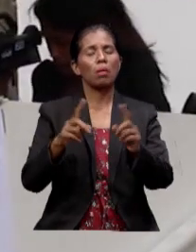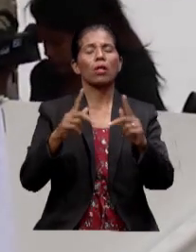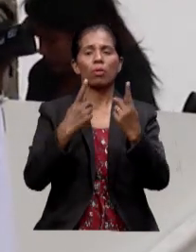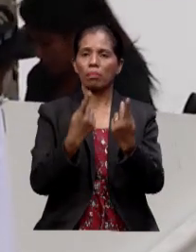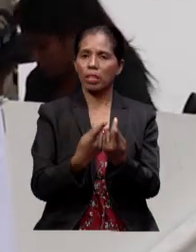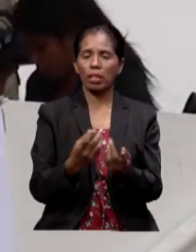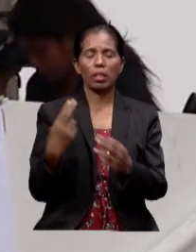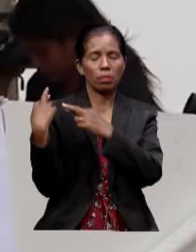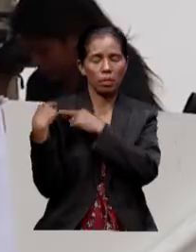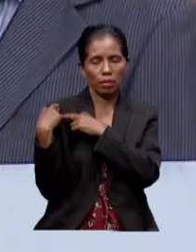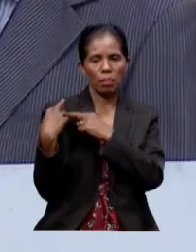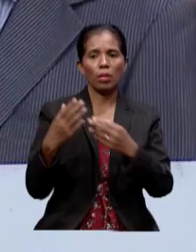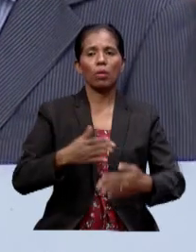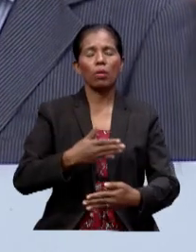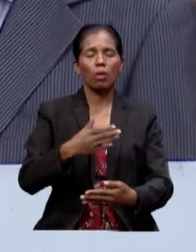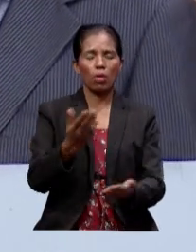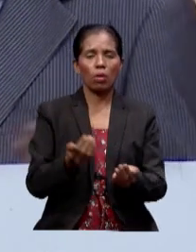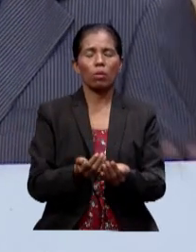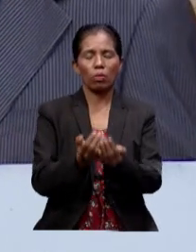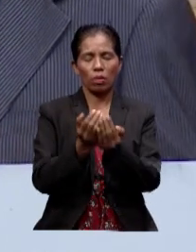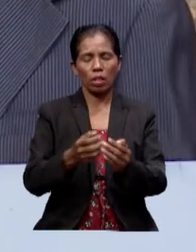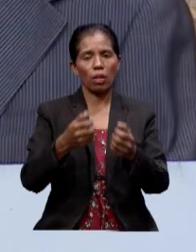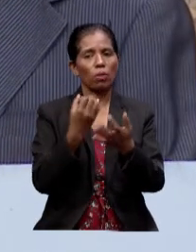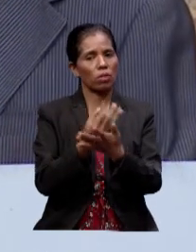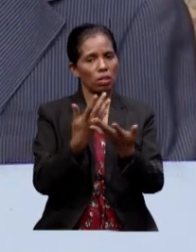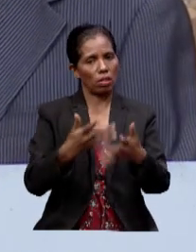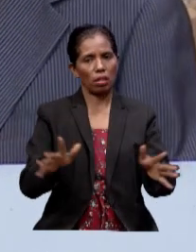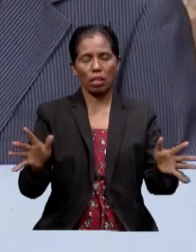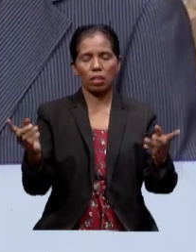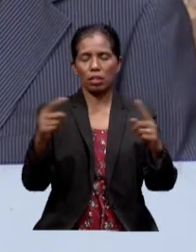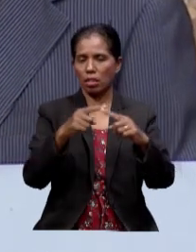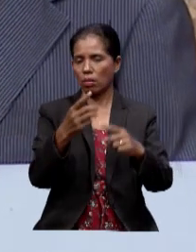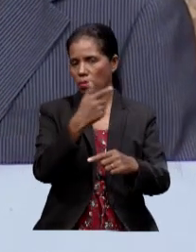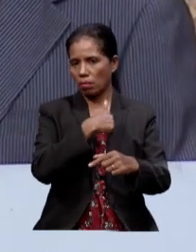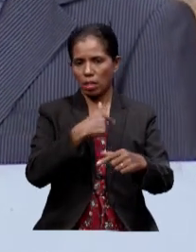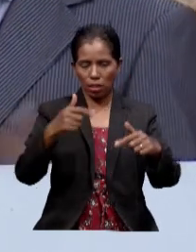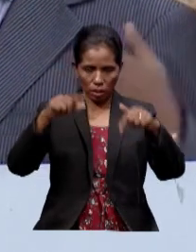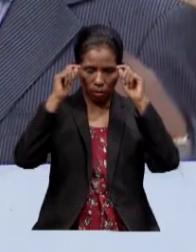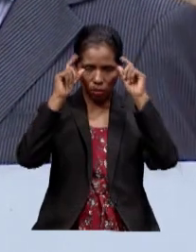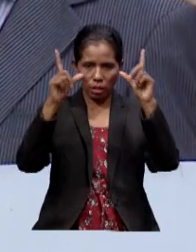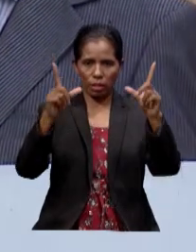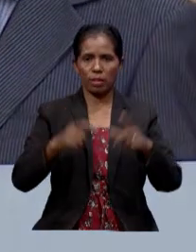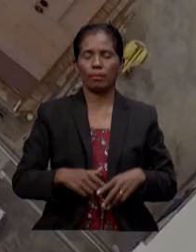ne, bankrota tia, nune to agora ro refer sedauk to Timor-Leste. Dulce da Costa, Jaime dos Santos, GM.